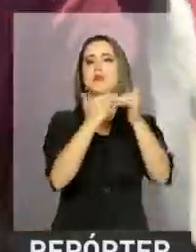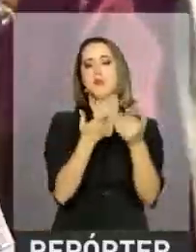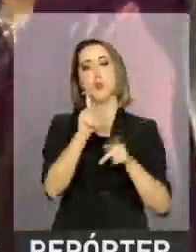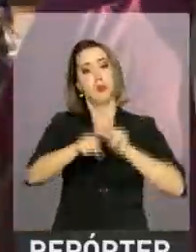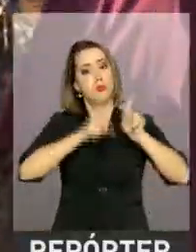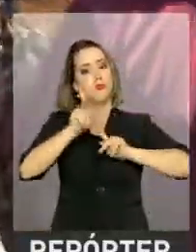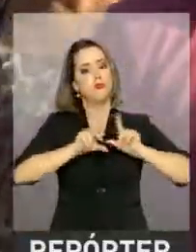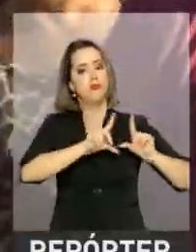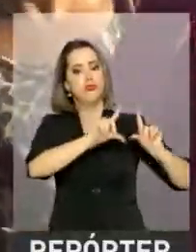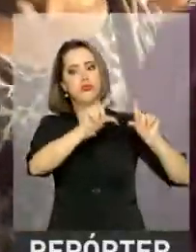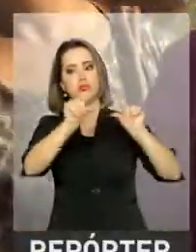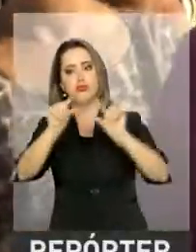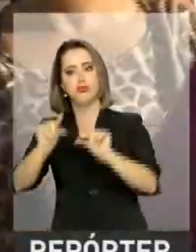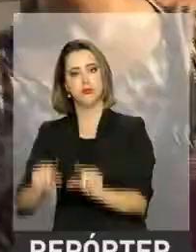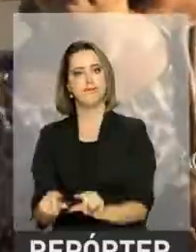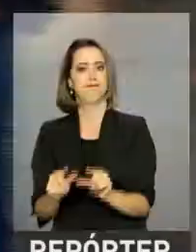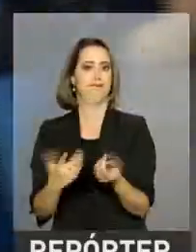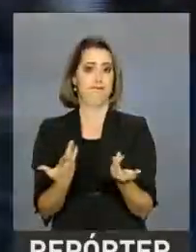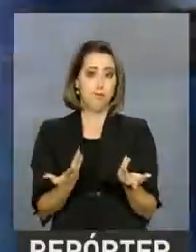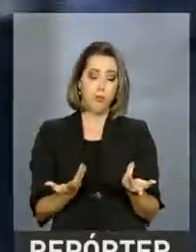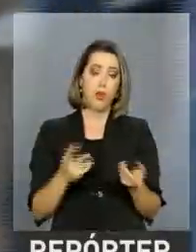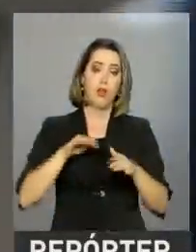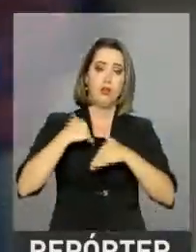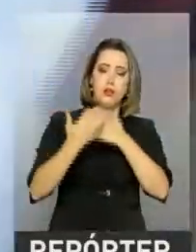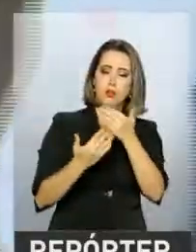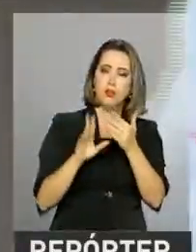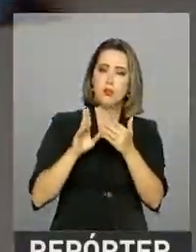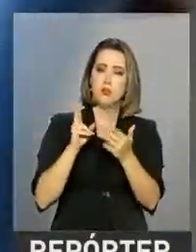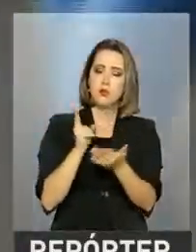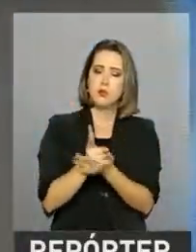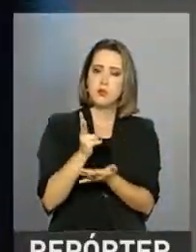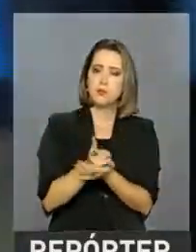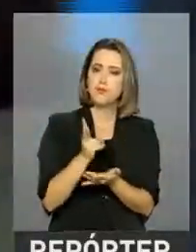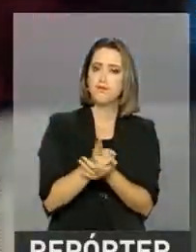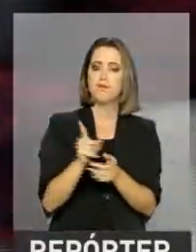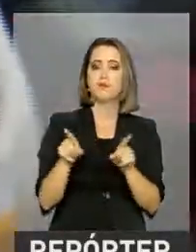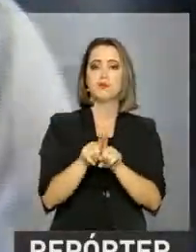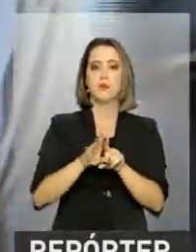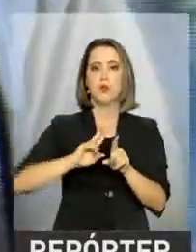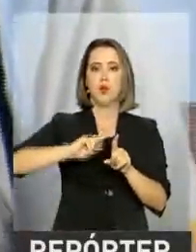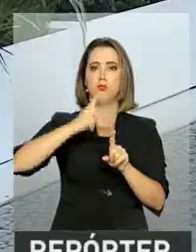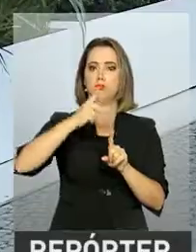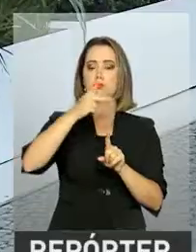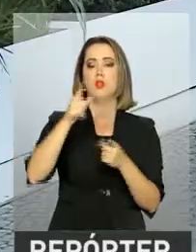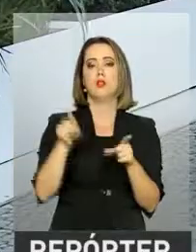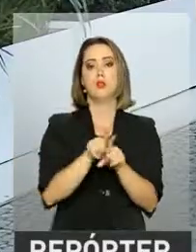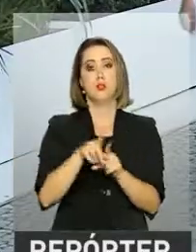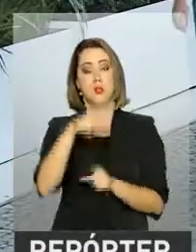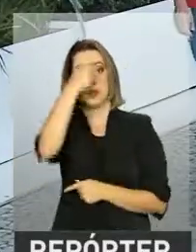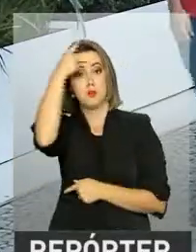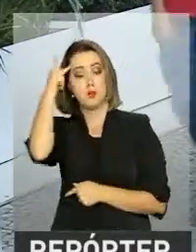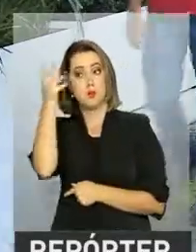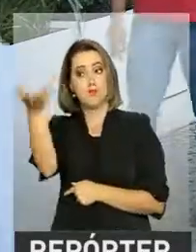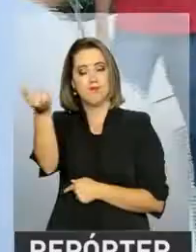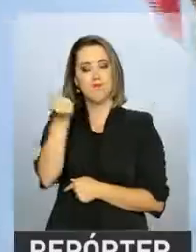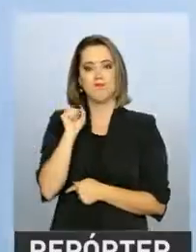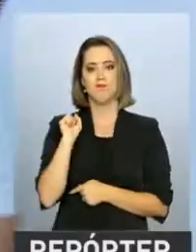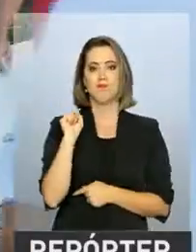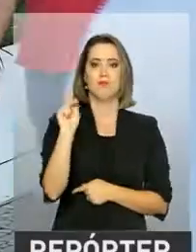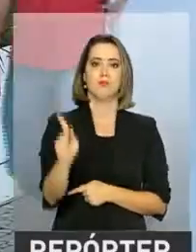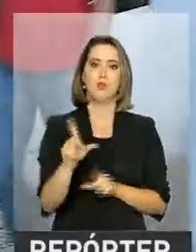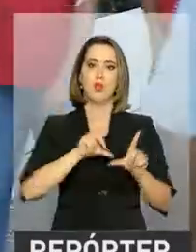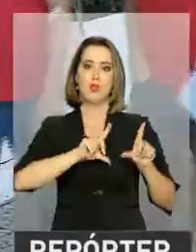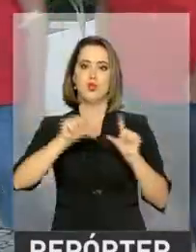está caindo com isso aumenta a cada ano o número de beneficiários da previdência e diminui a quantidade de